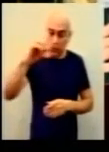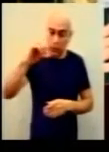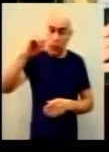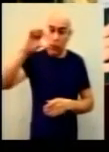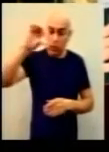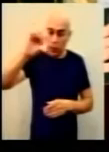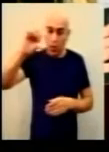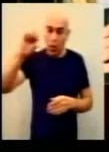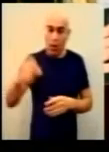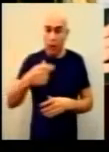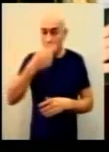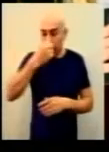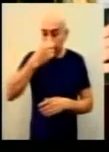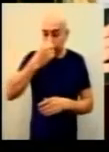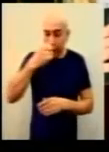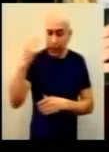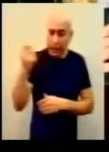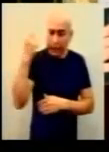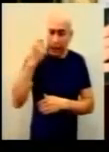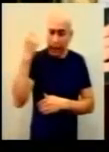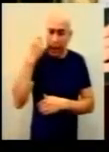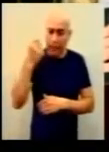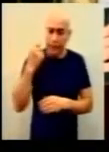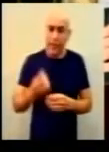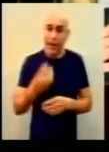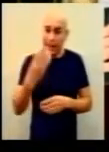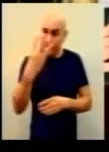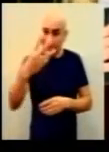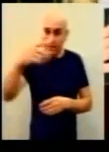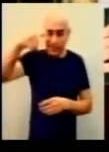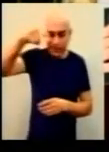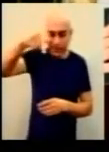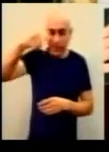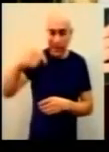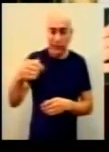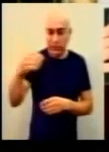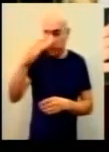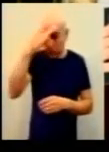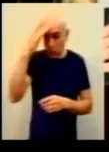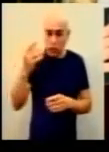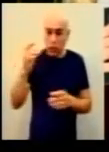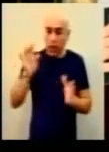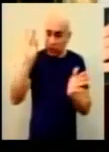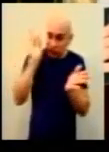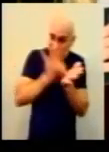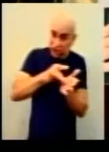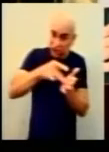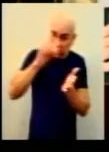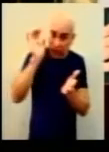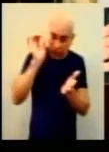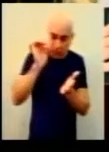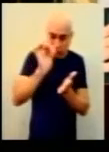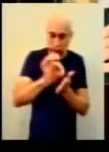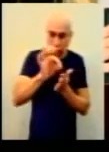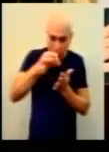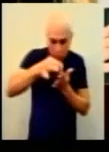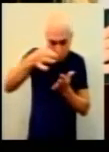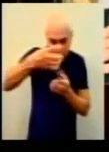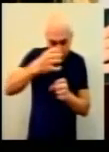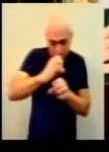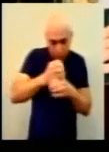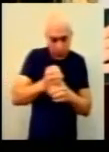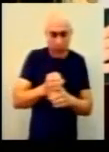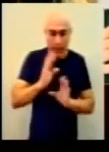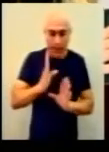síndrome respiratória aguda grave notificados, 37 novas notificações de síndrome respiratória grave de ontem para hoje.